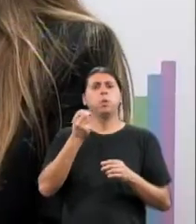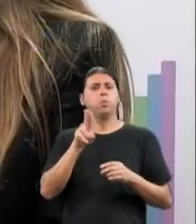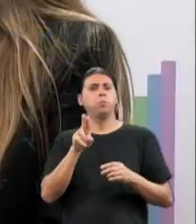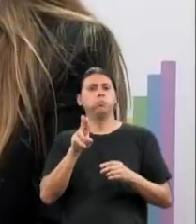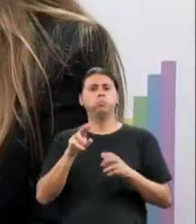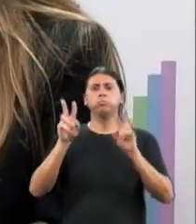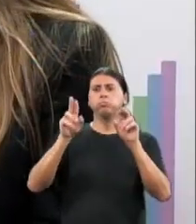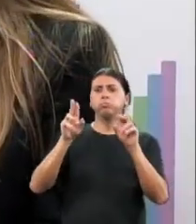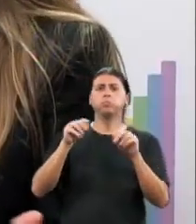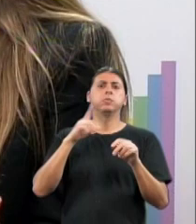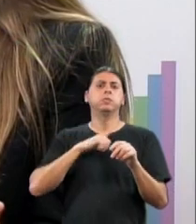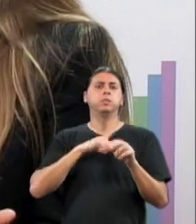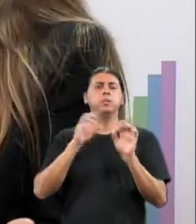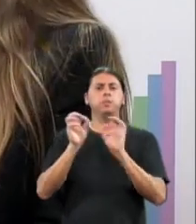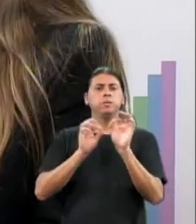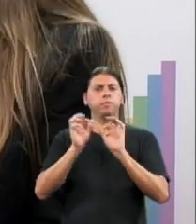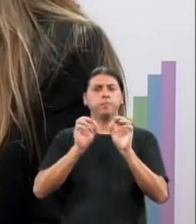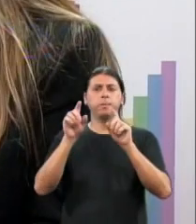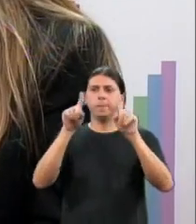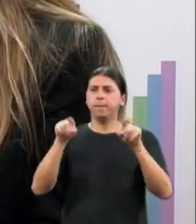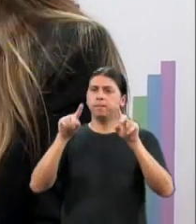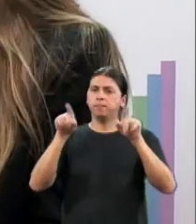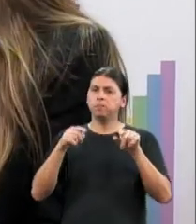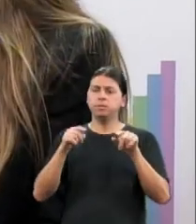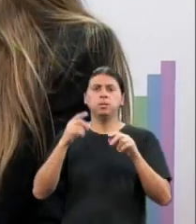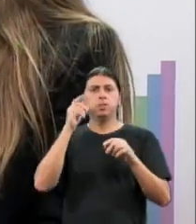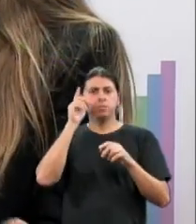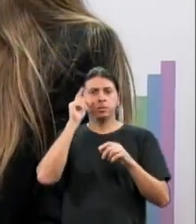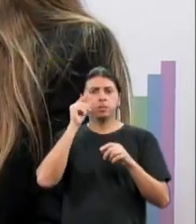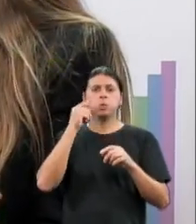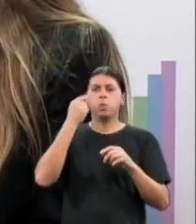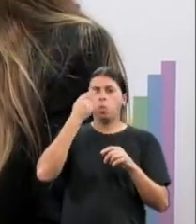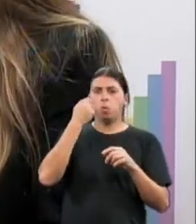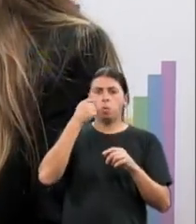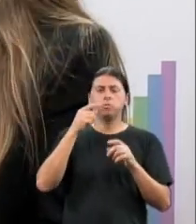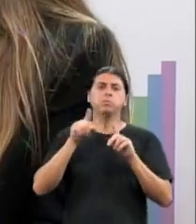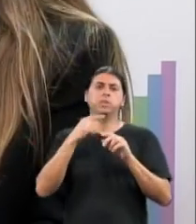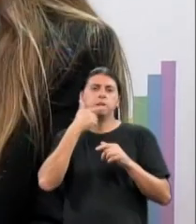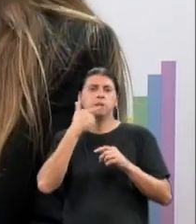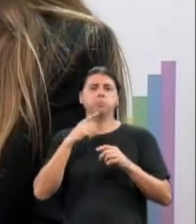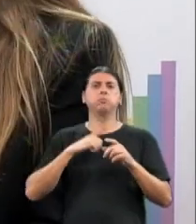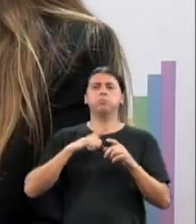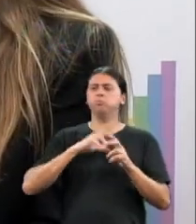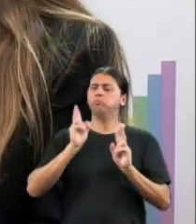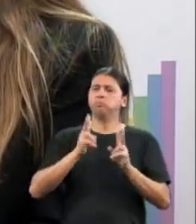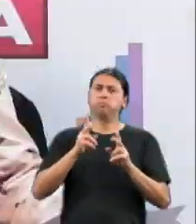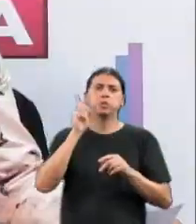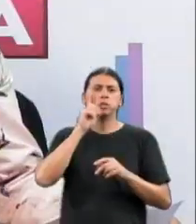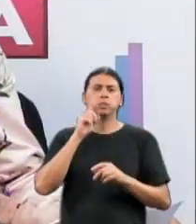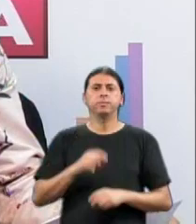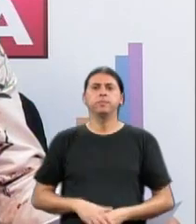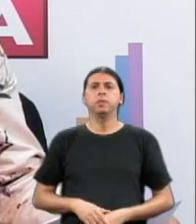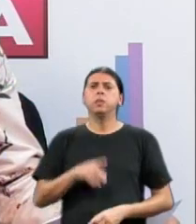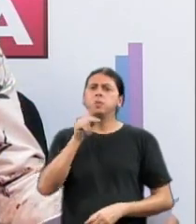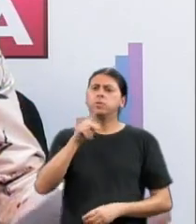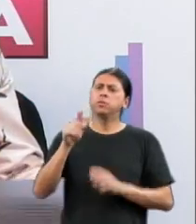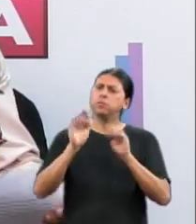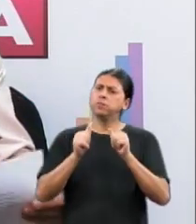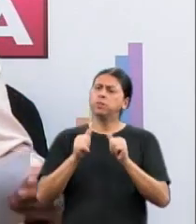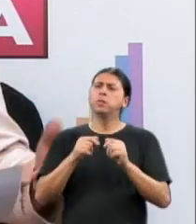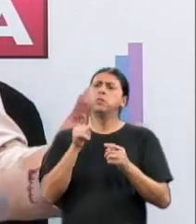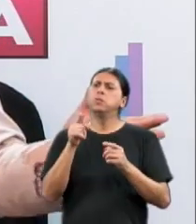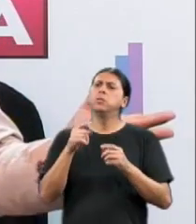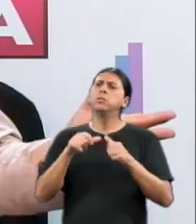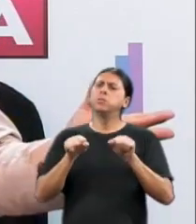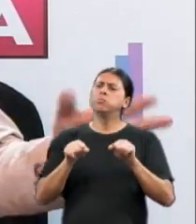e um parênteses para mostrar que está piscando o olho e rindo? Então, isso já faz parte do cotidiano. Professora, né? Para encerrar, eu